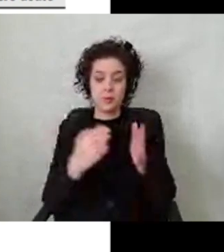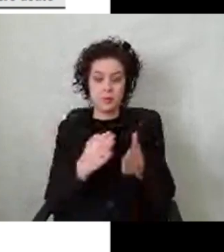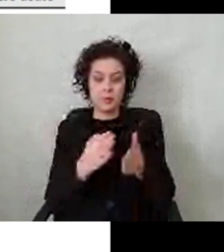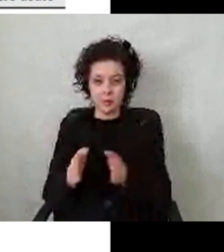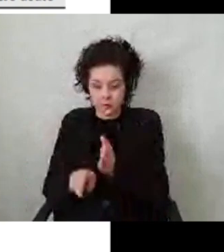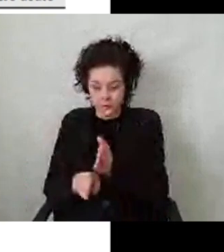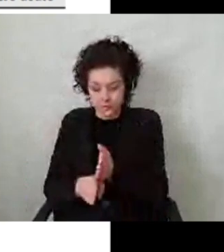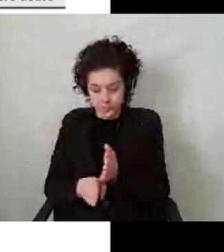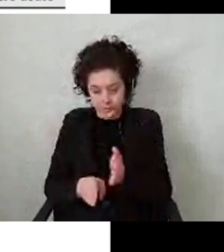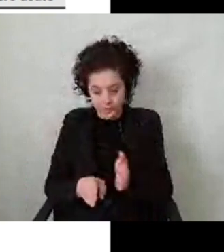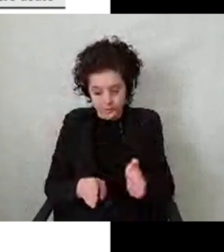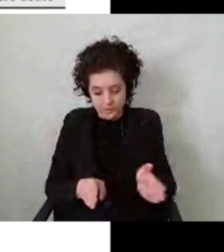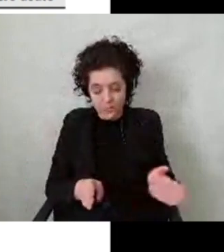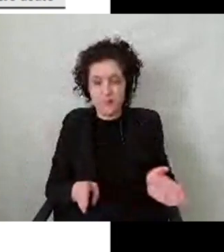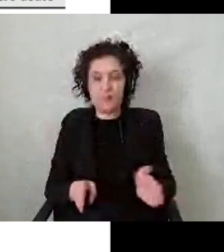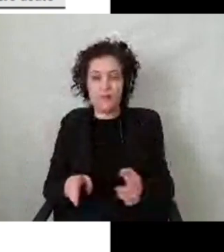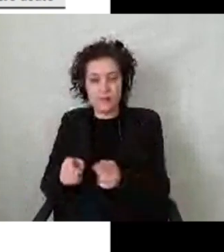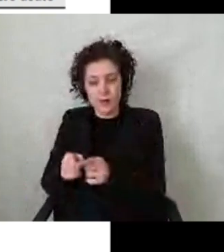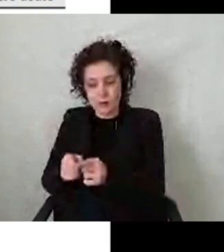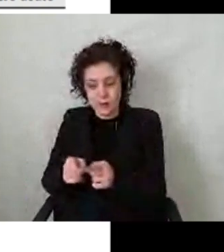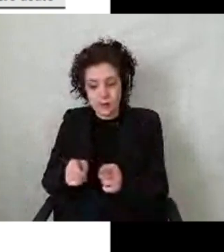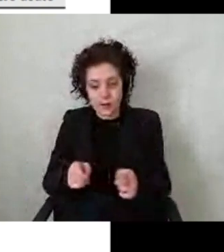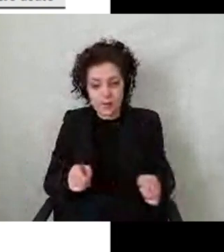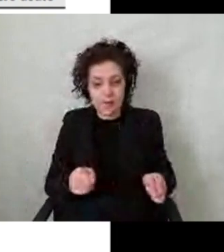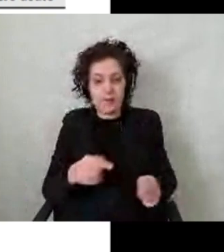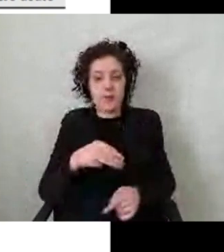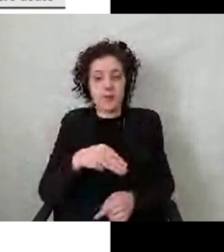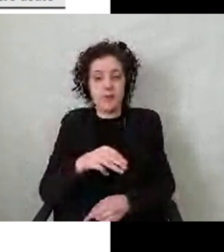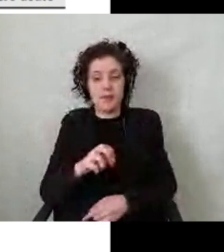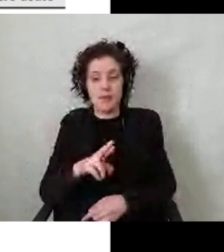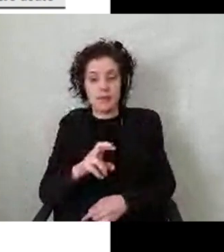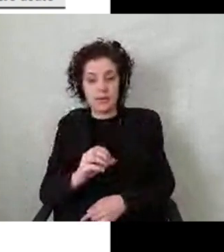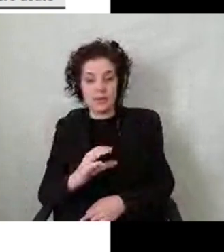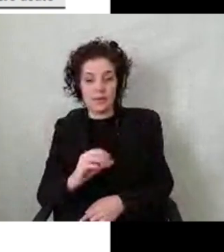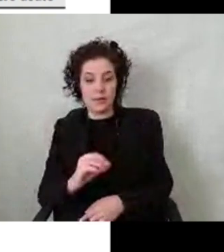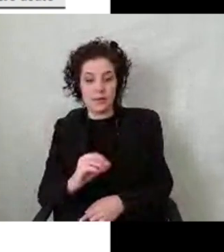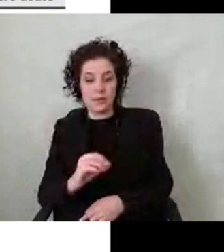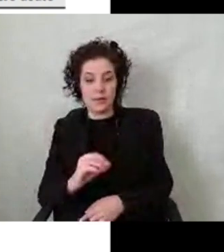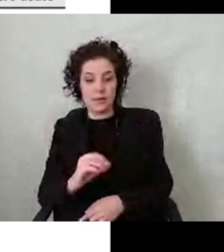o MERS-CoV e agora, no final de 2019, o SARS-CoV-2.